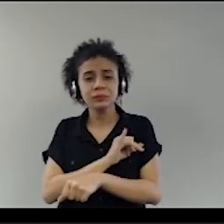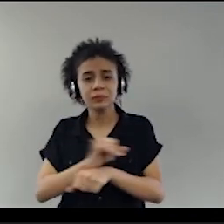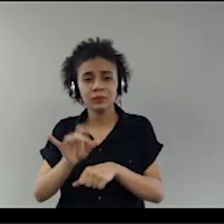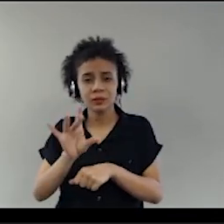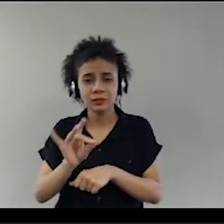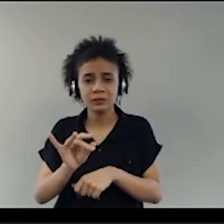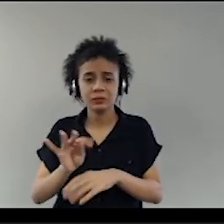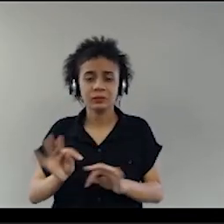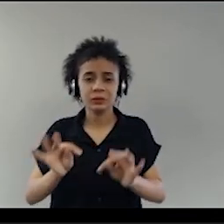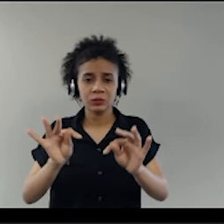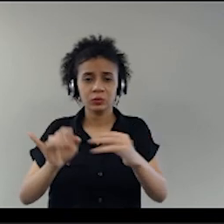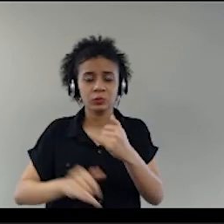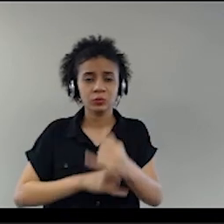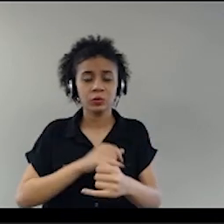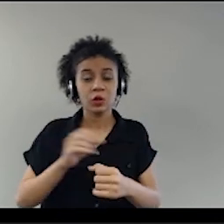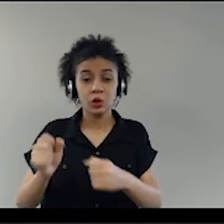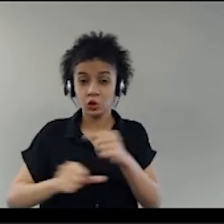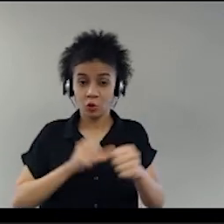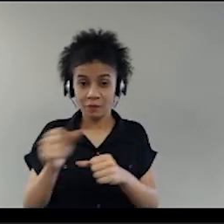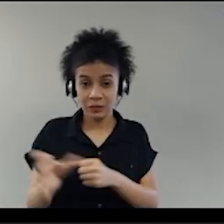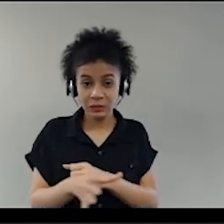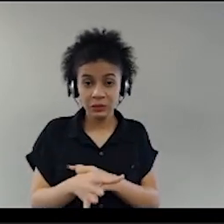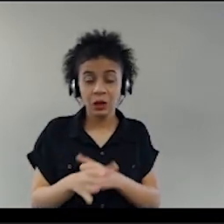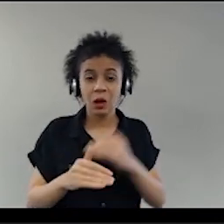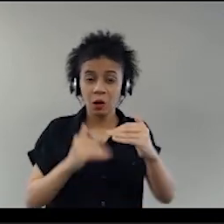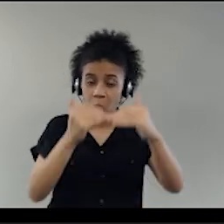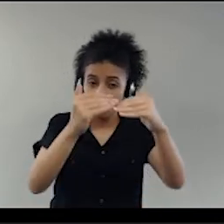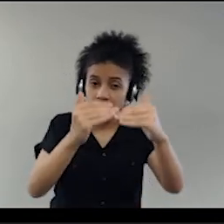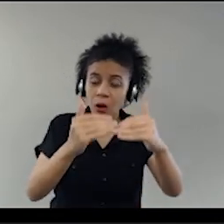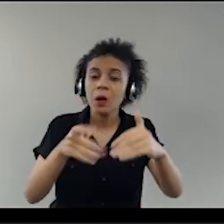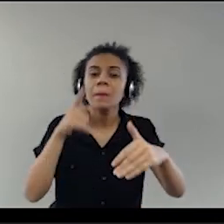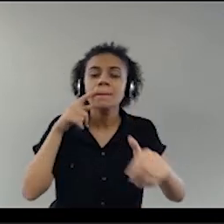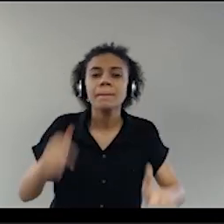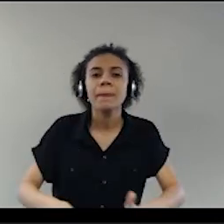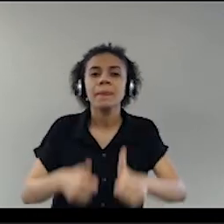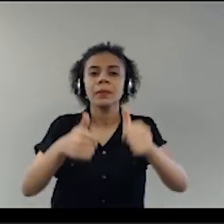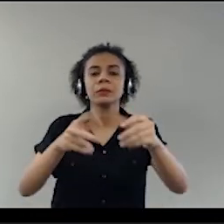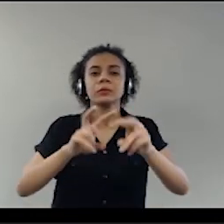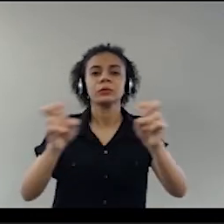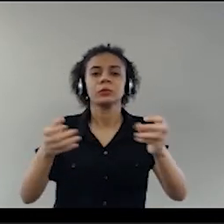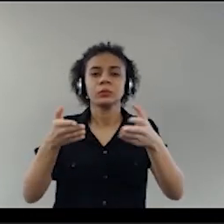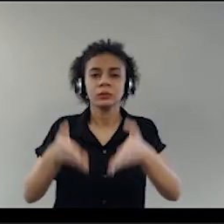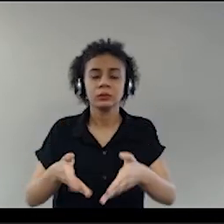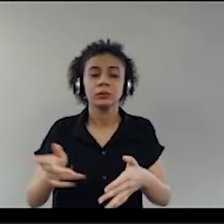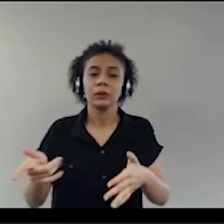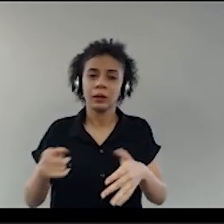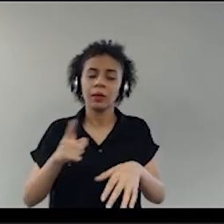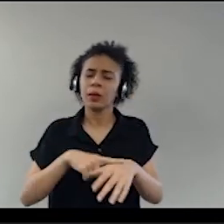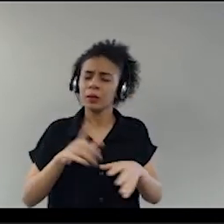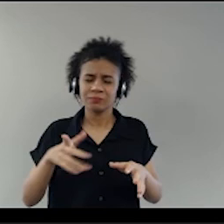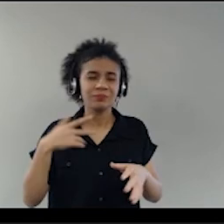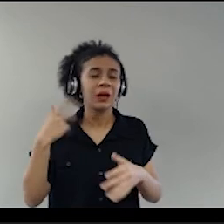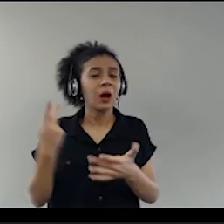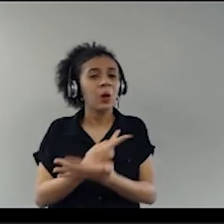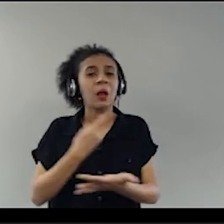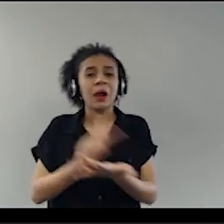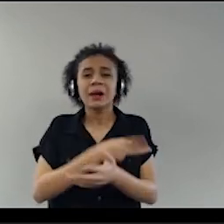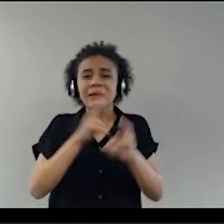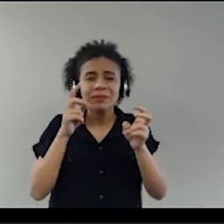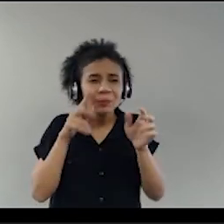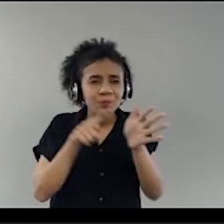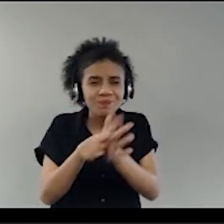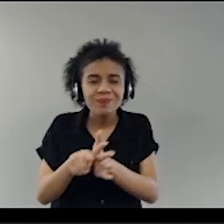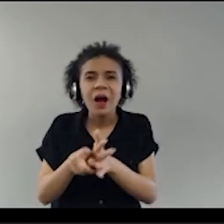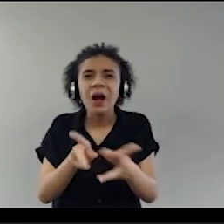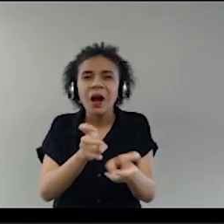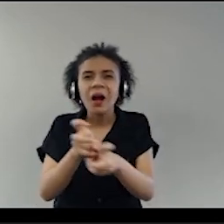ciência, tecnologia e inovação, terá um aparato melhor para lidar com esses fenômenos. E esses fenômenos são repetitivos. Quando nós lidamos